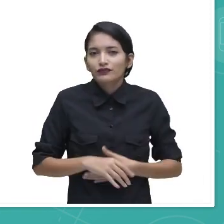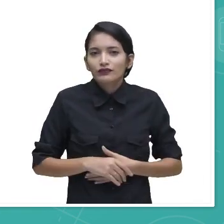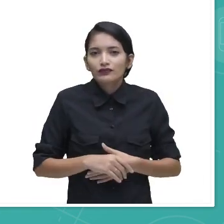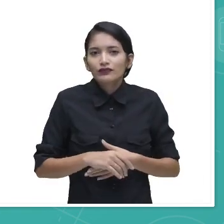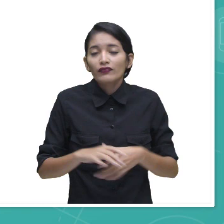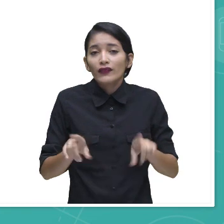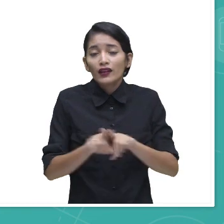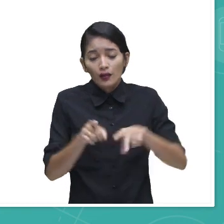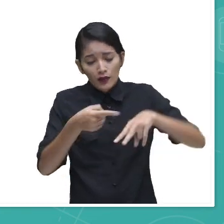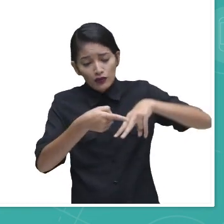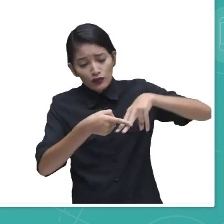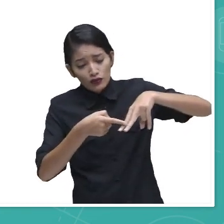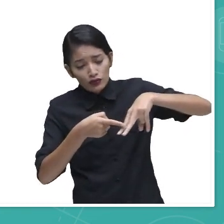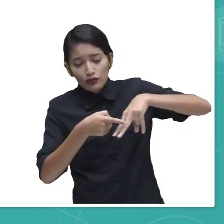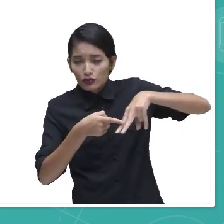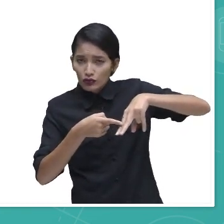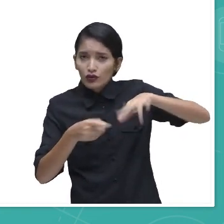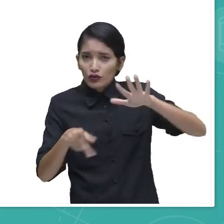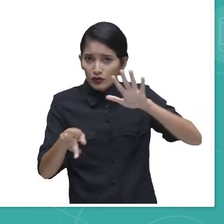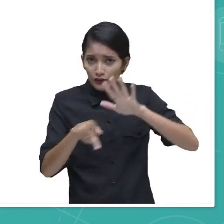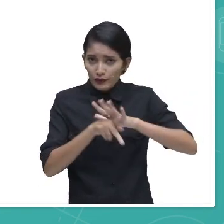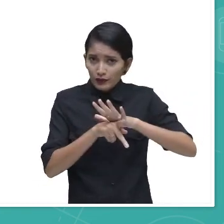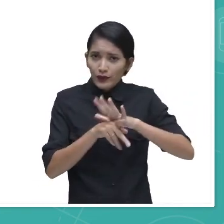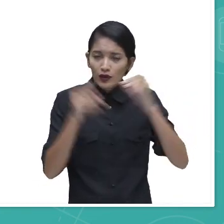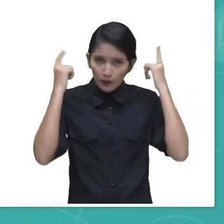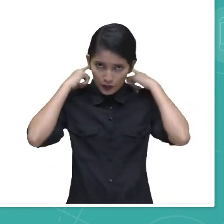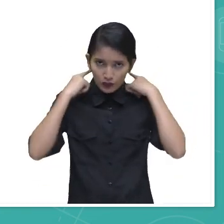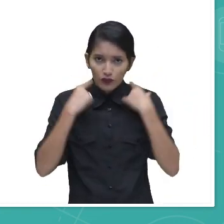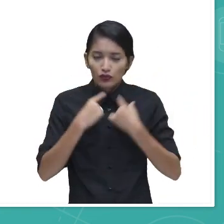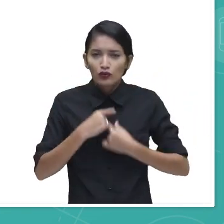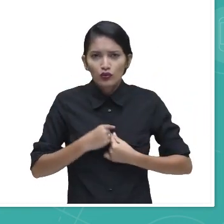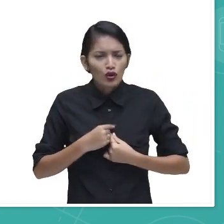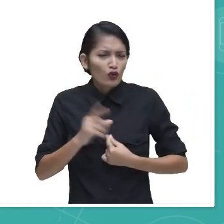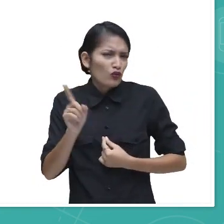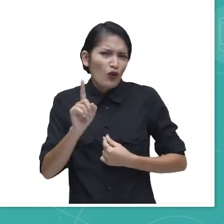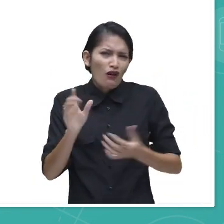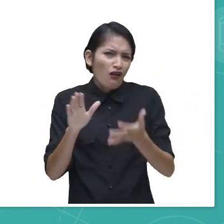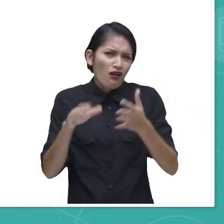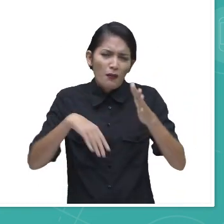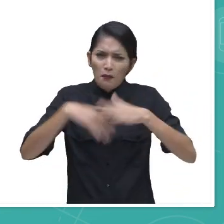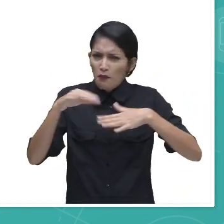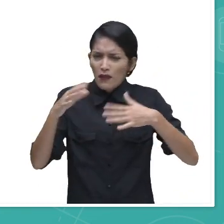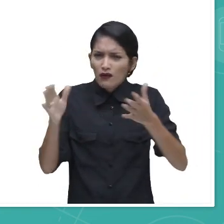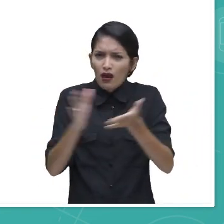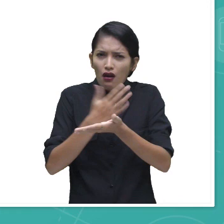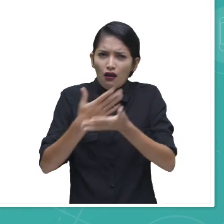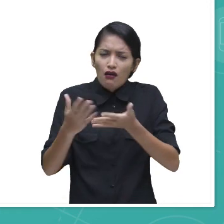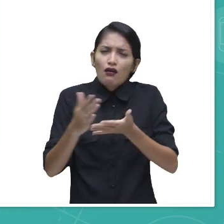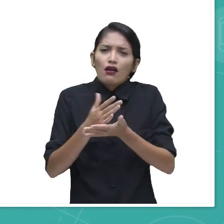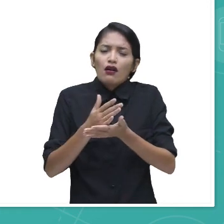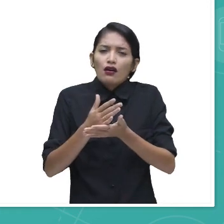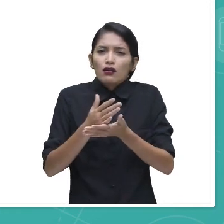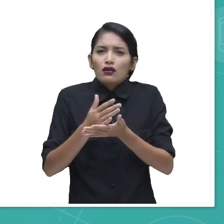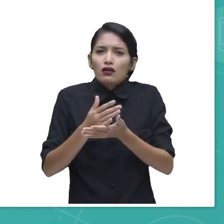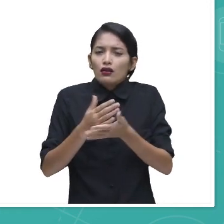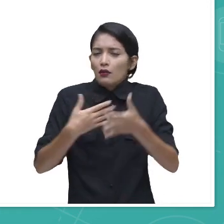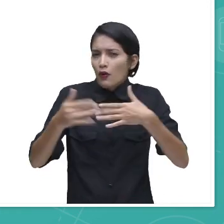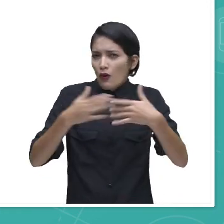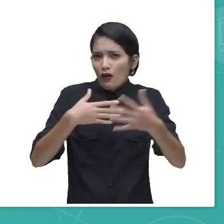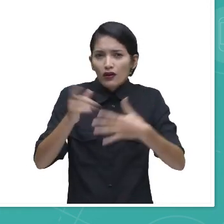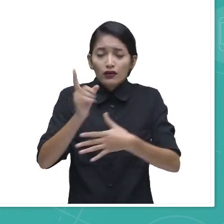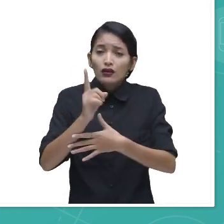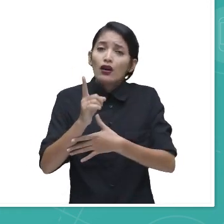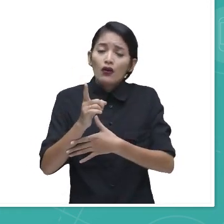short de escoteiro. Então, não é um short qualquer, é um short no molde, né?